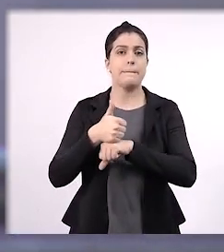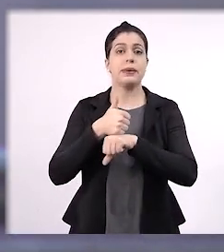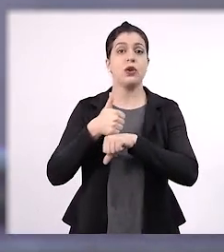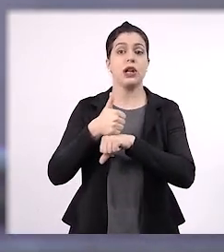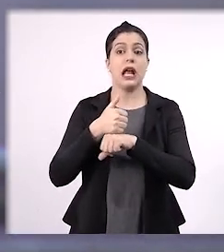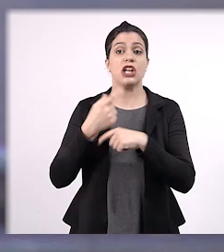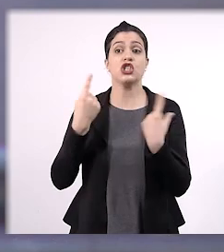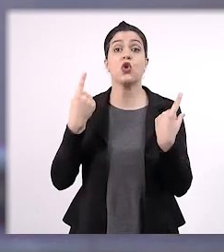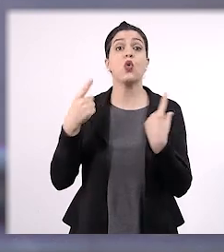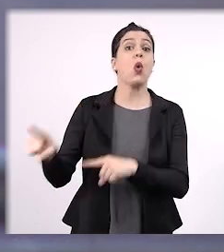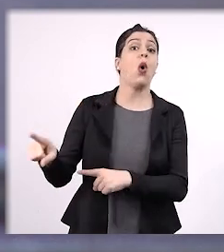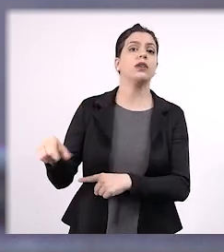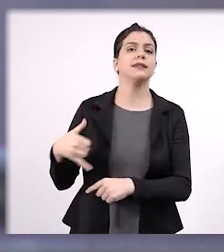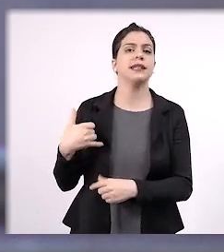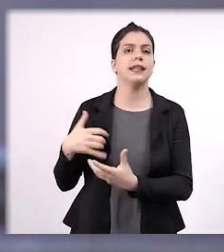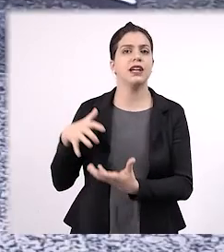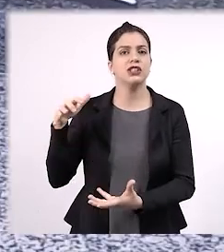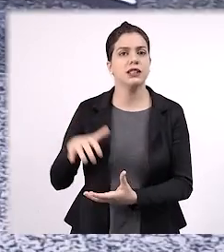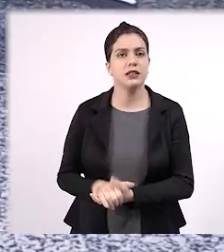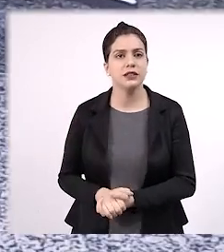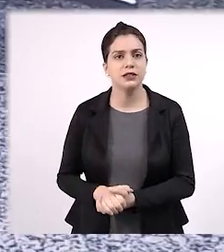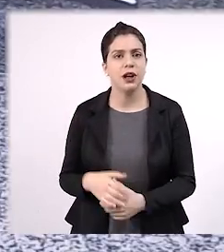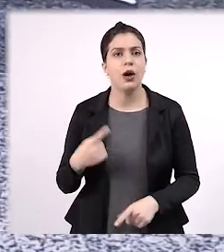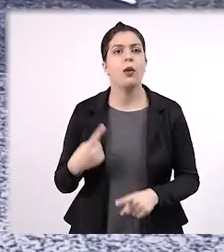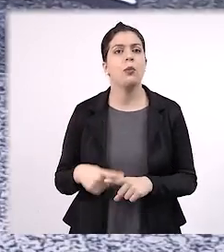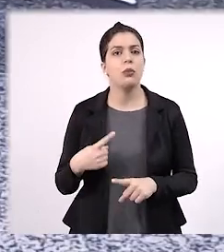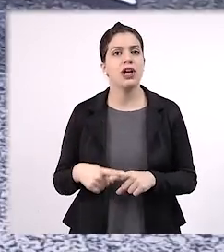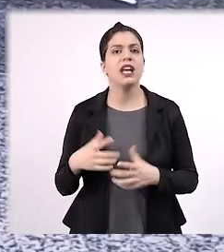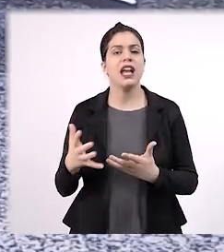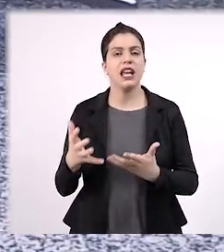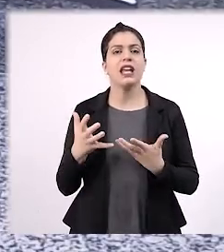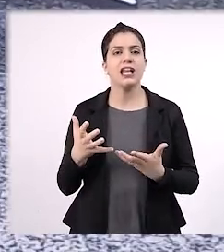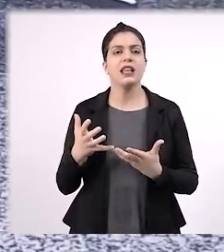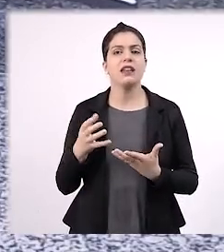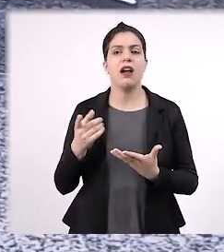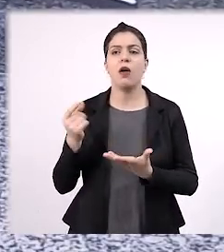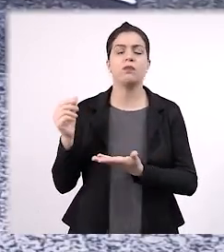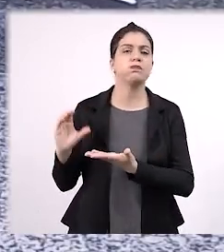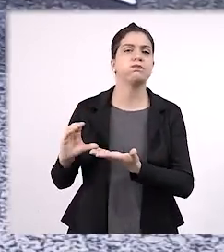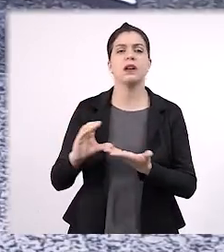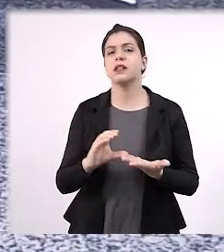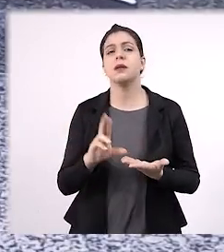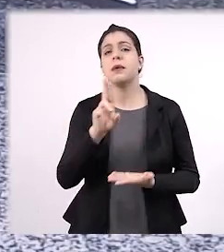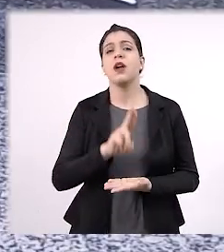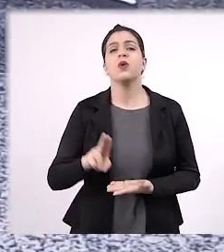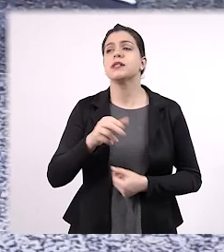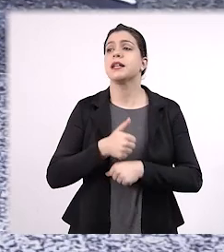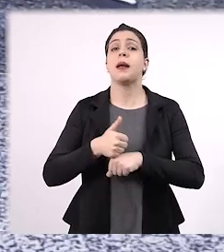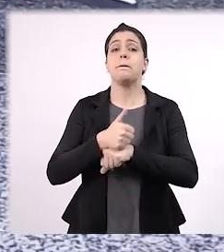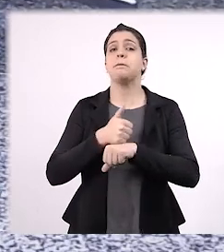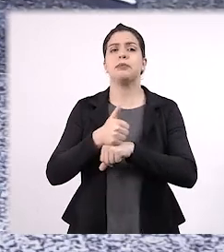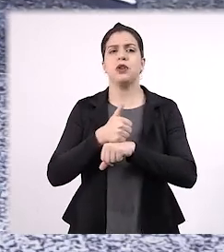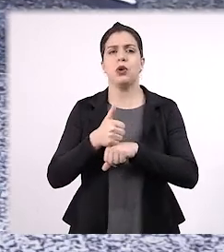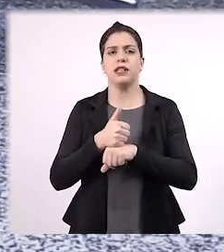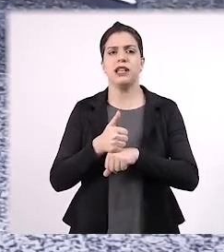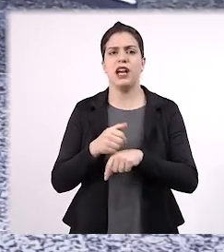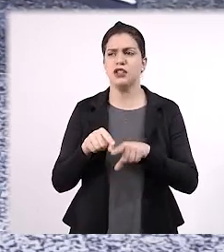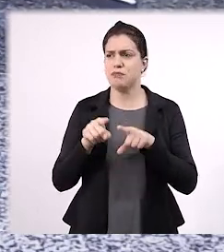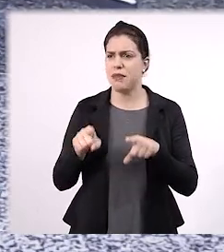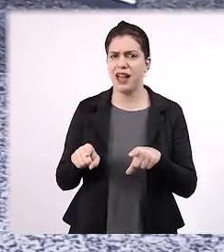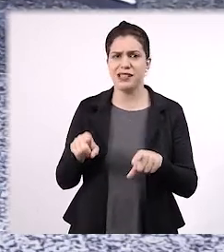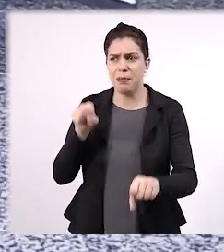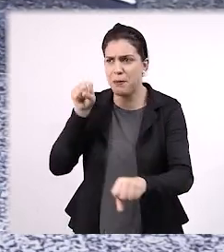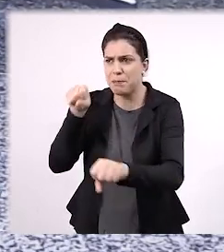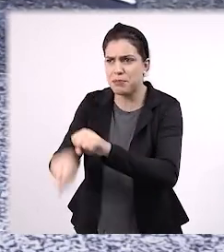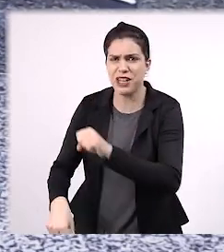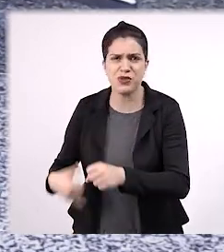utilizar da prioridade contra o idoso. Olha aqui. E aí, de queria fato, receber primeiro. Ele queria receber primeiro se utilizando da prioridade. Quem tem direito a